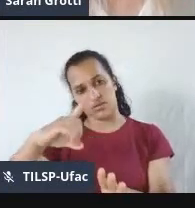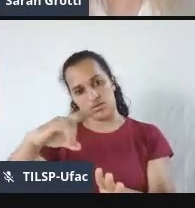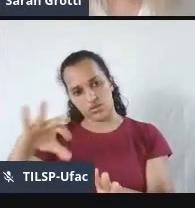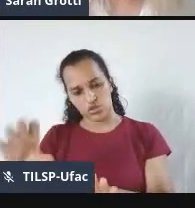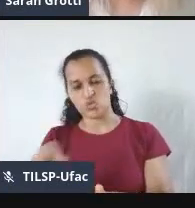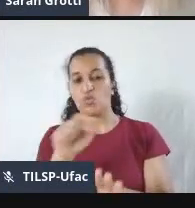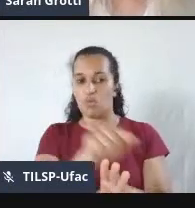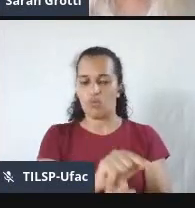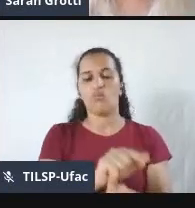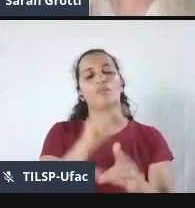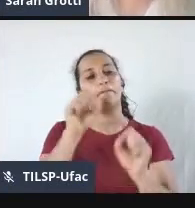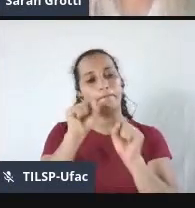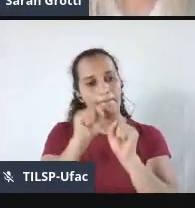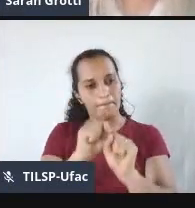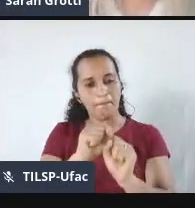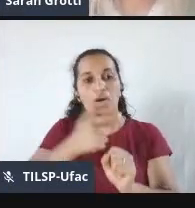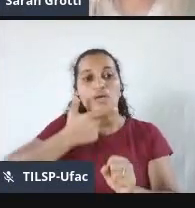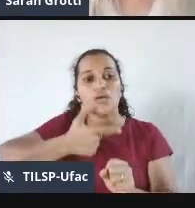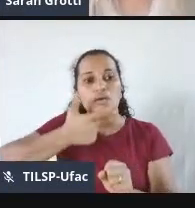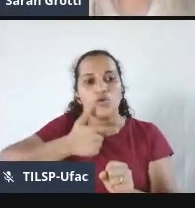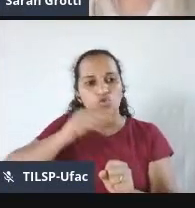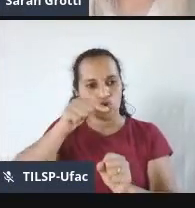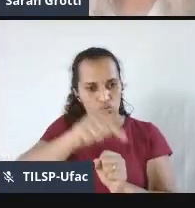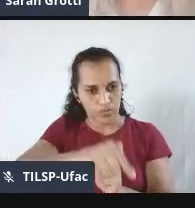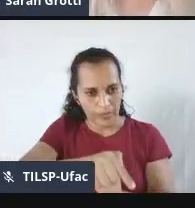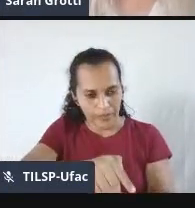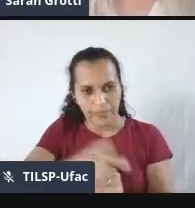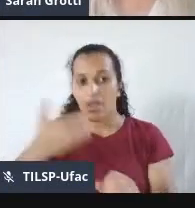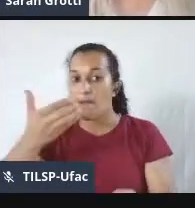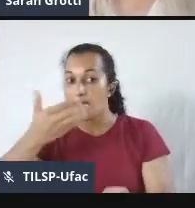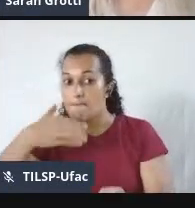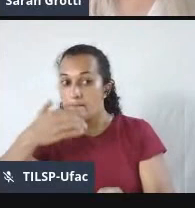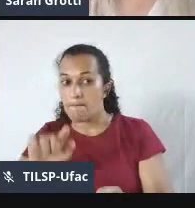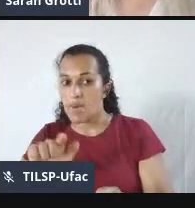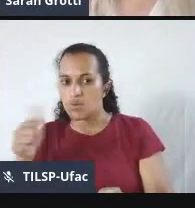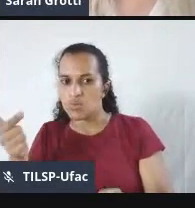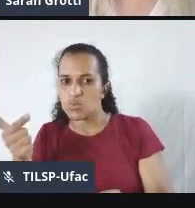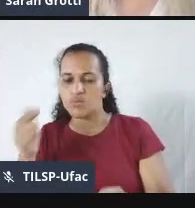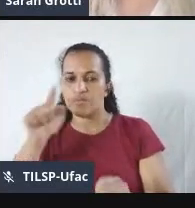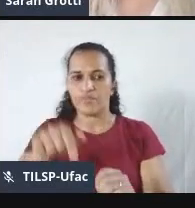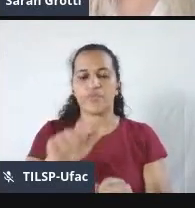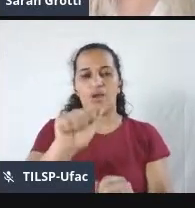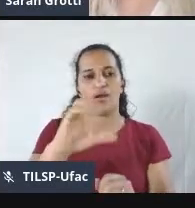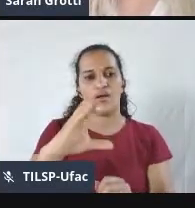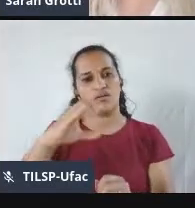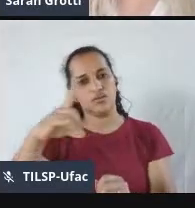queijos azedos, e os ácidos cítricos.